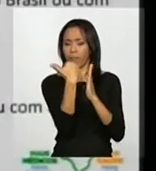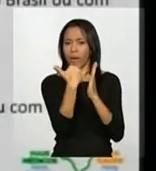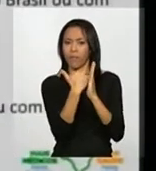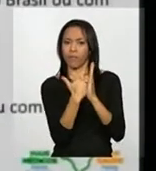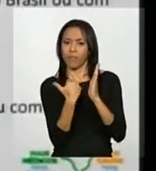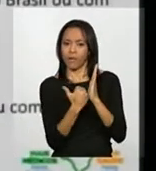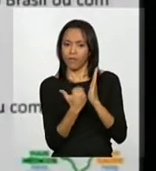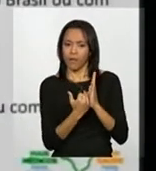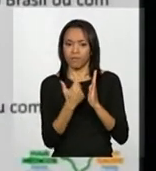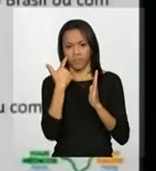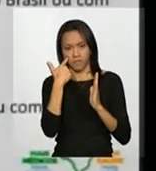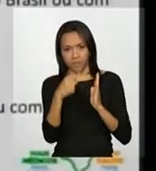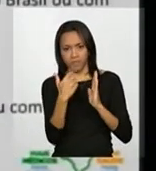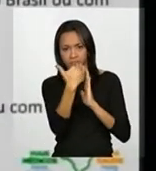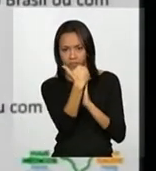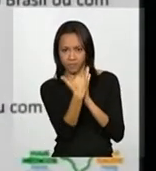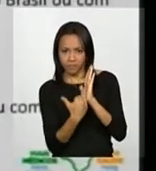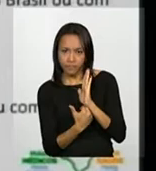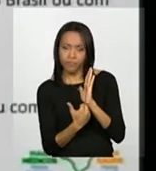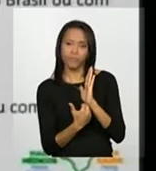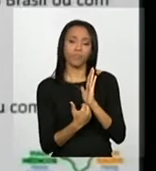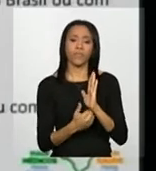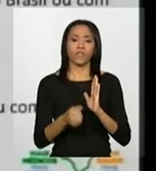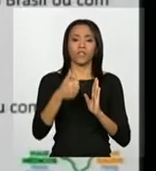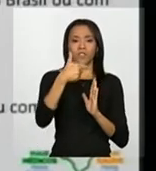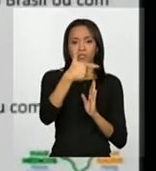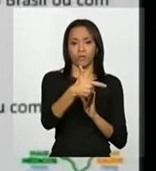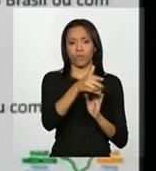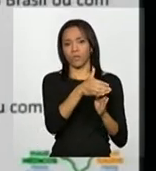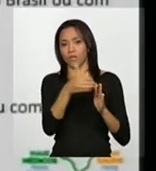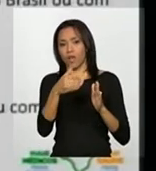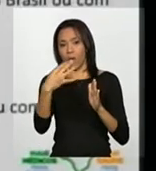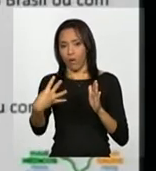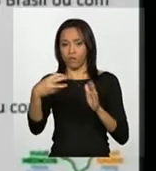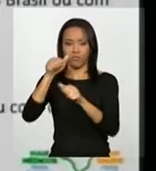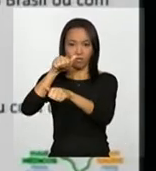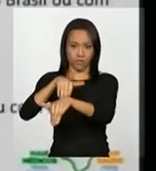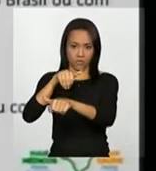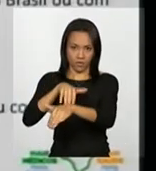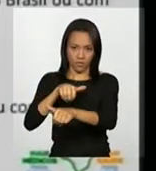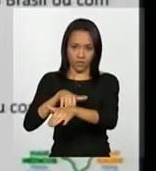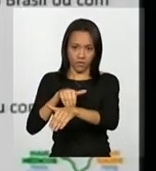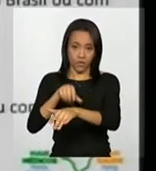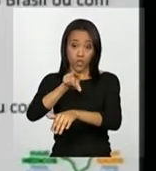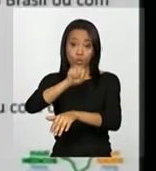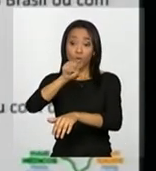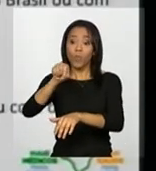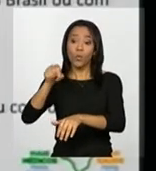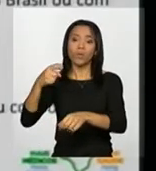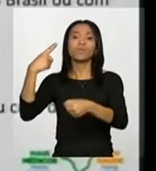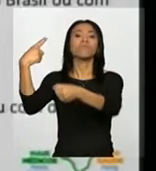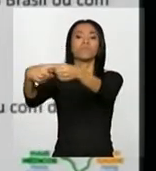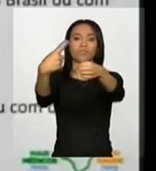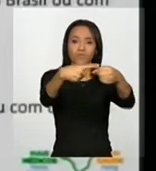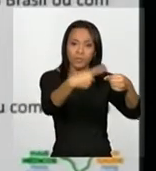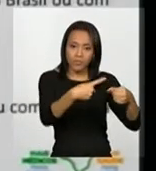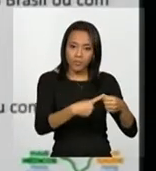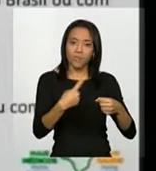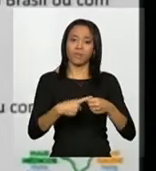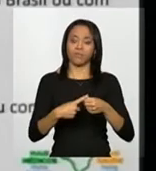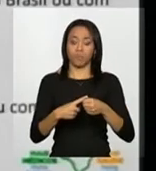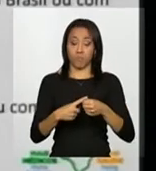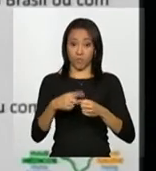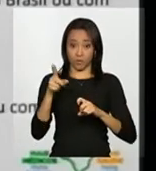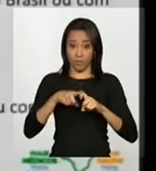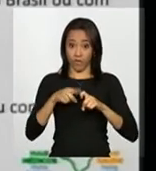para os médicos brasileiros de 2is a 4 de setembro A Escolha dos Municípios por médicos formados no